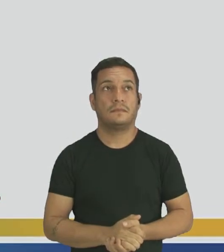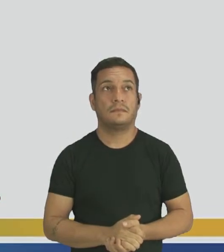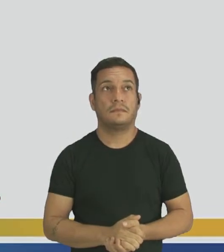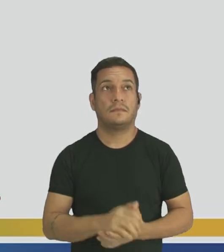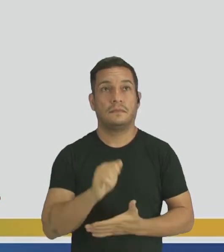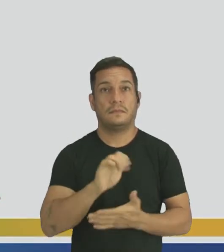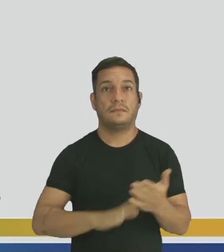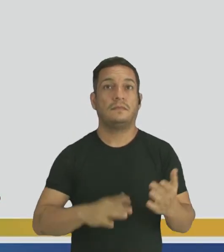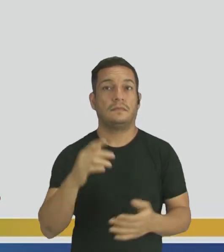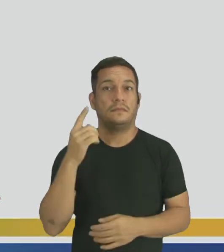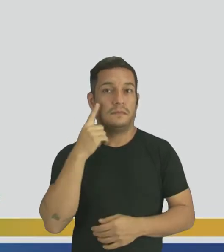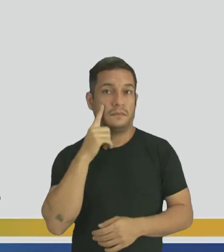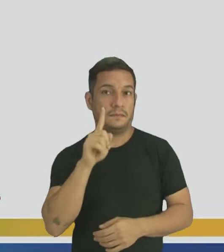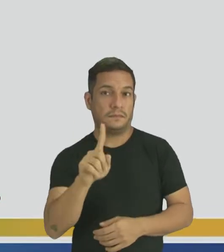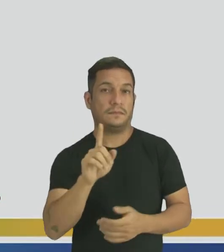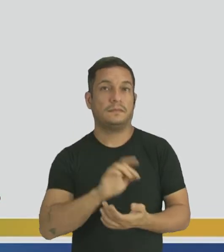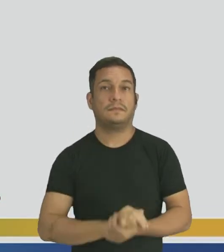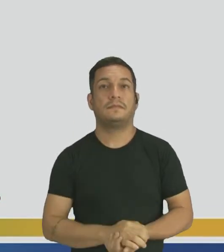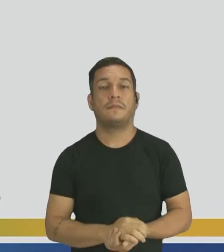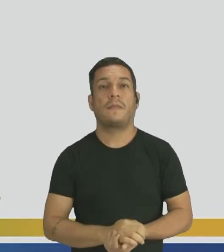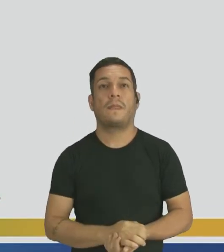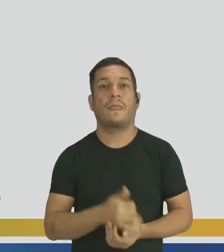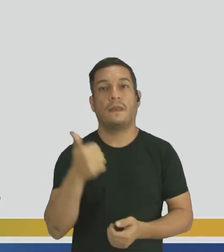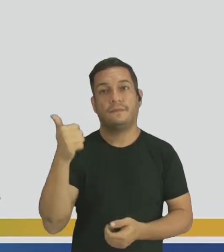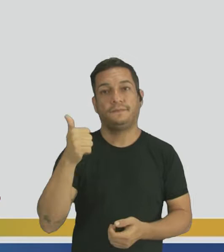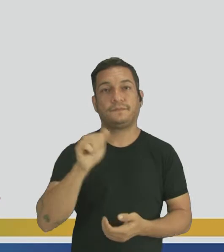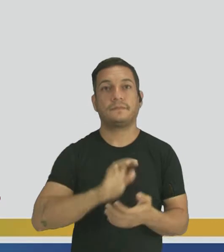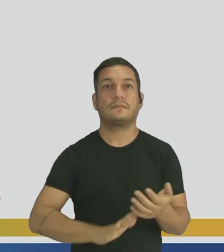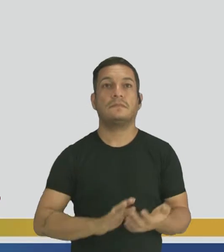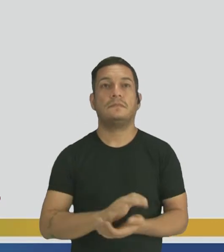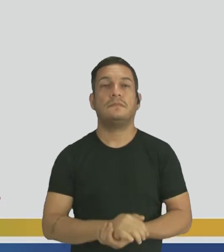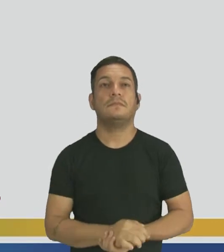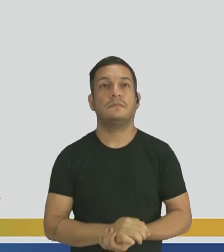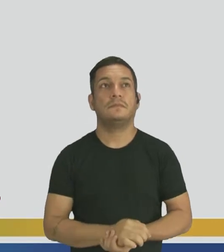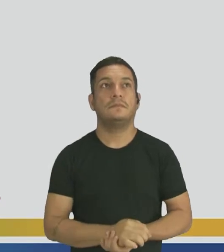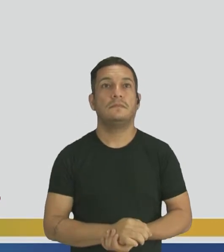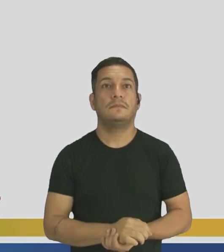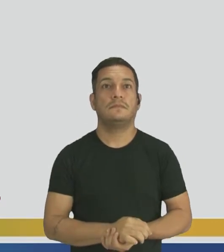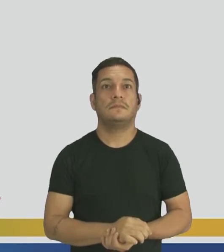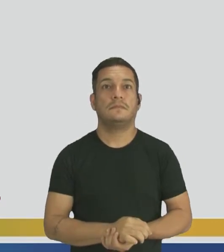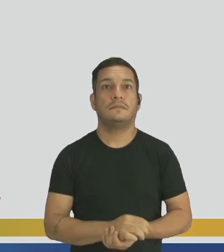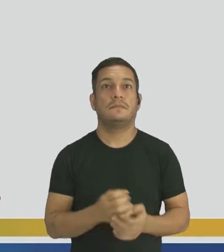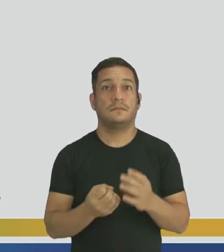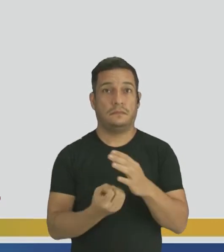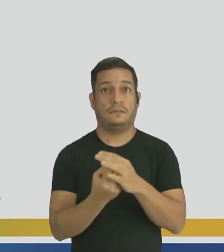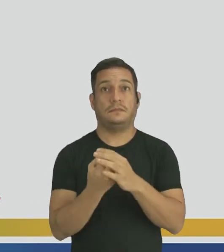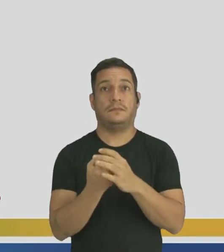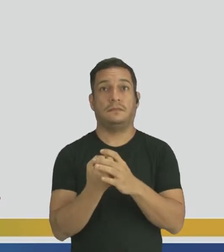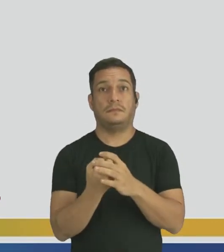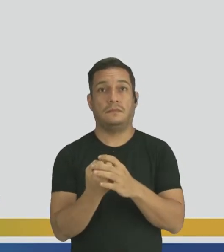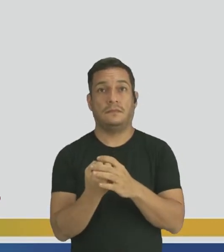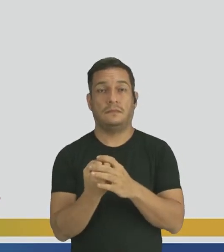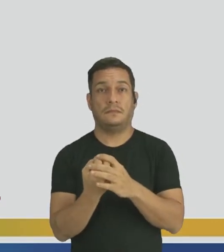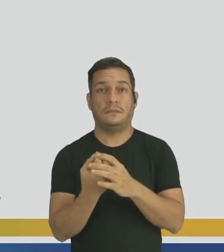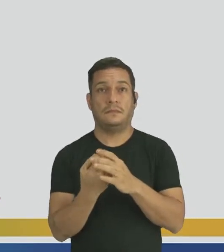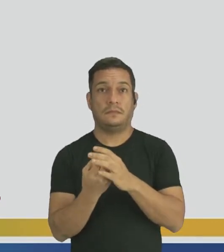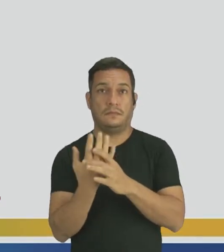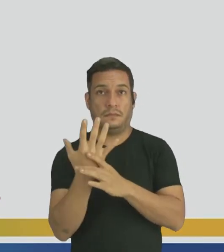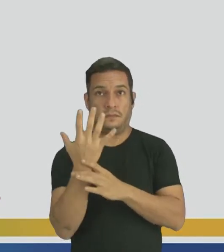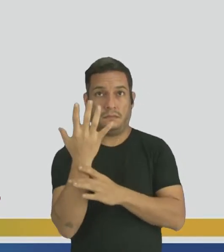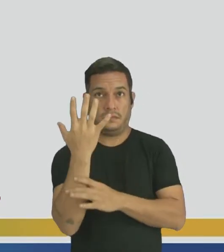Atividade do dia. Vamos à primeira atividade. Para germinar,